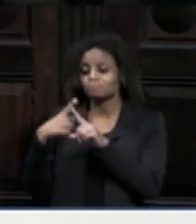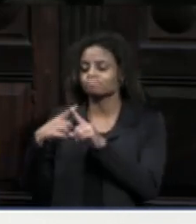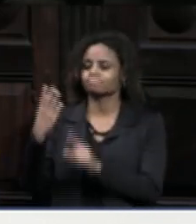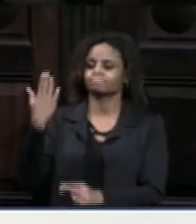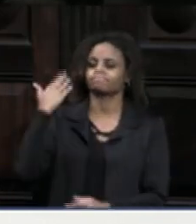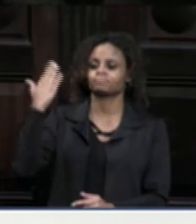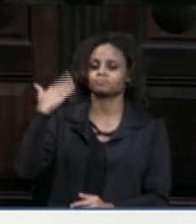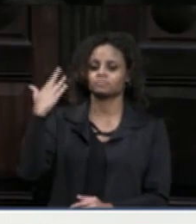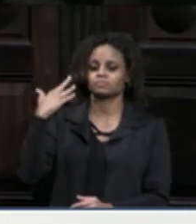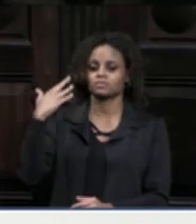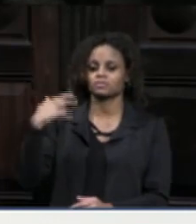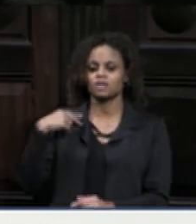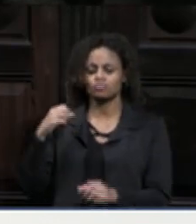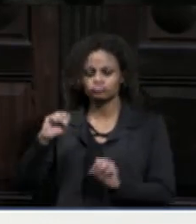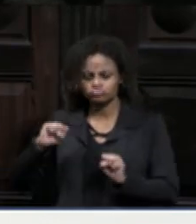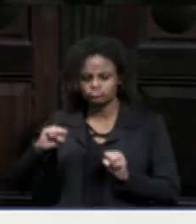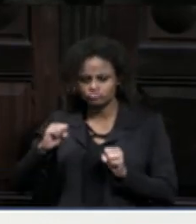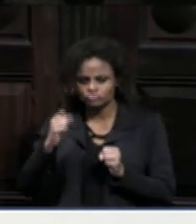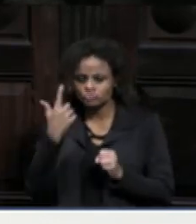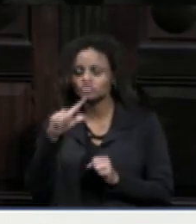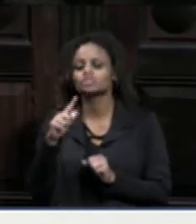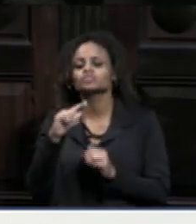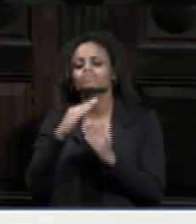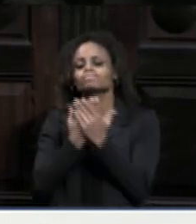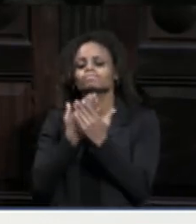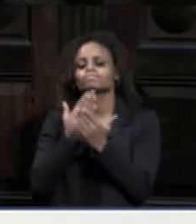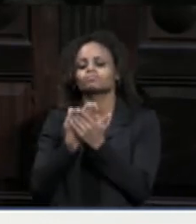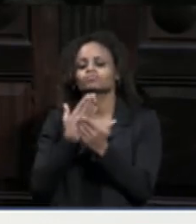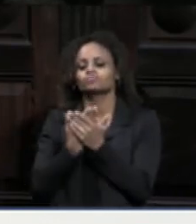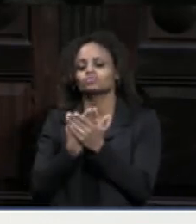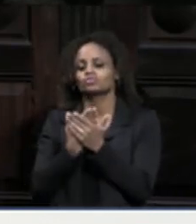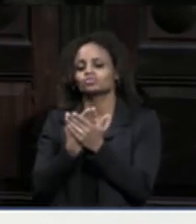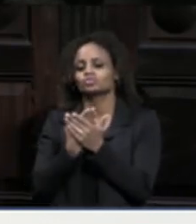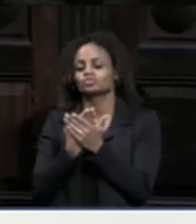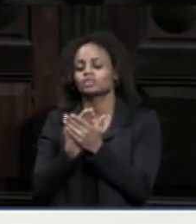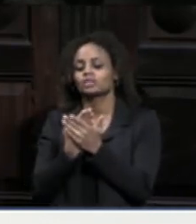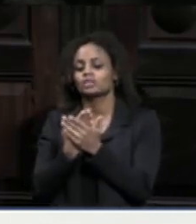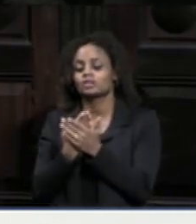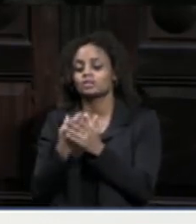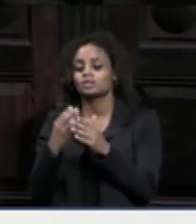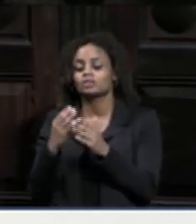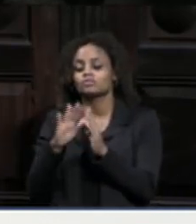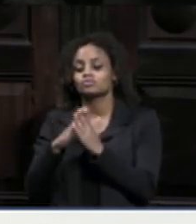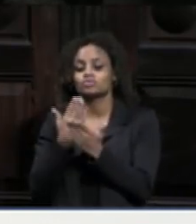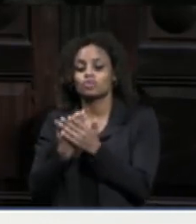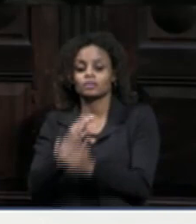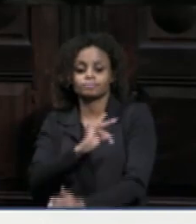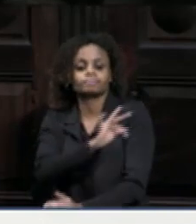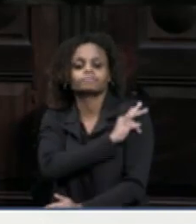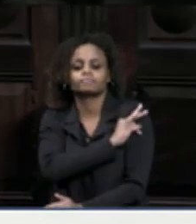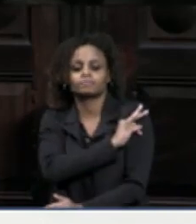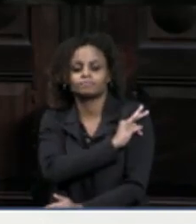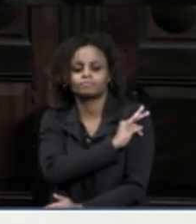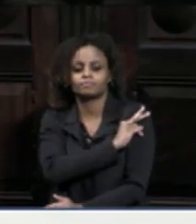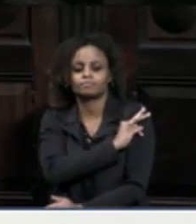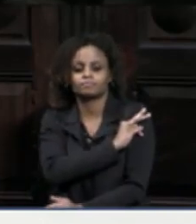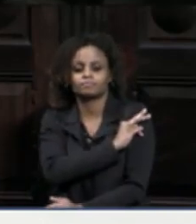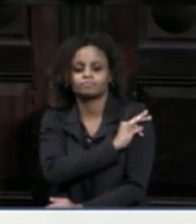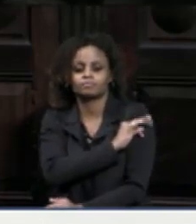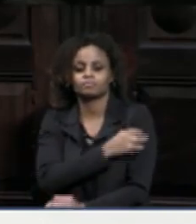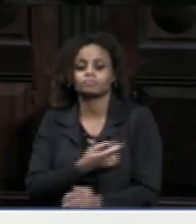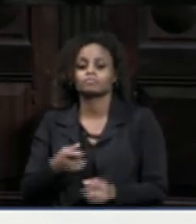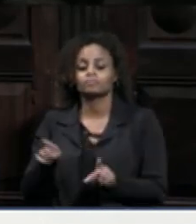dia pude estudar na Escola Técnica Nacional e me formar técnico